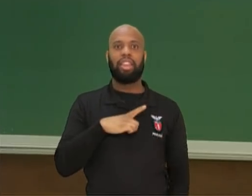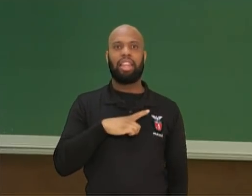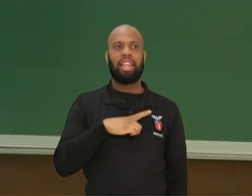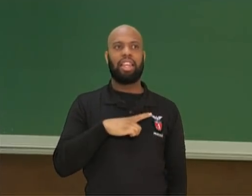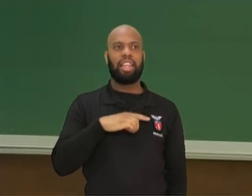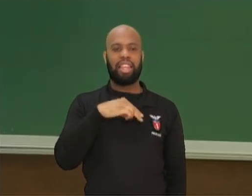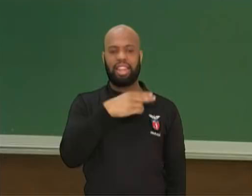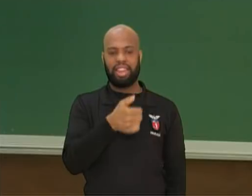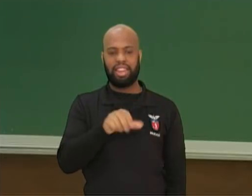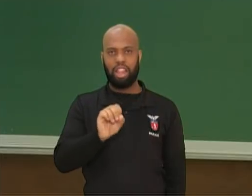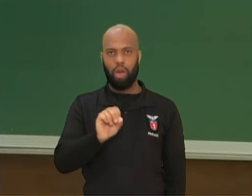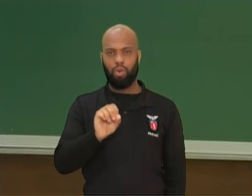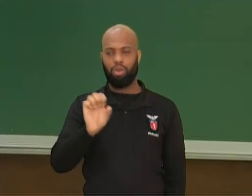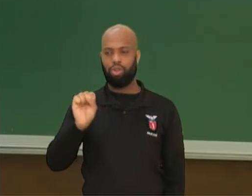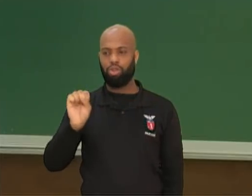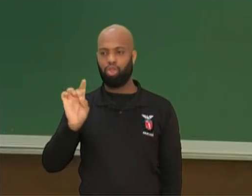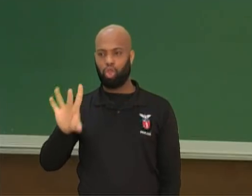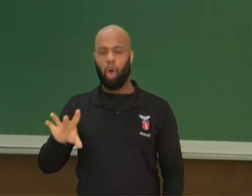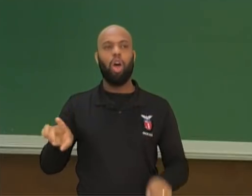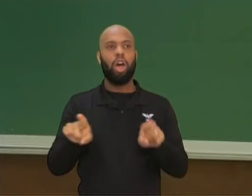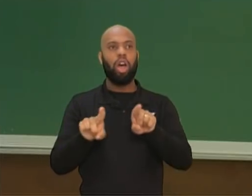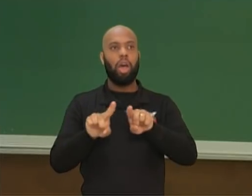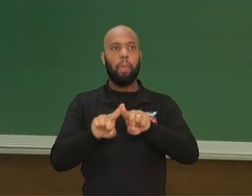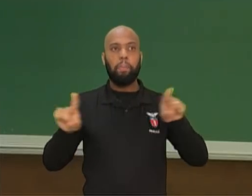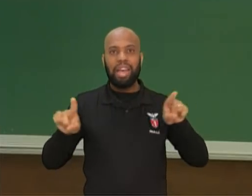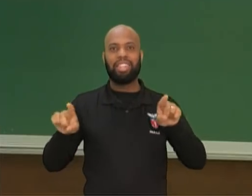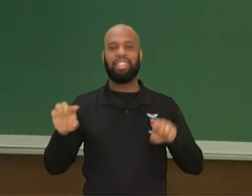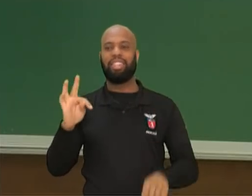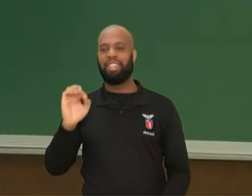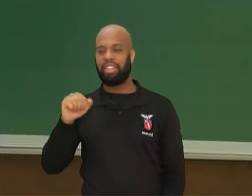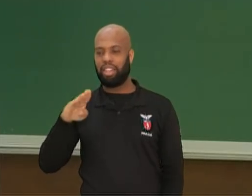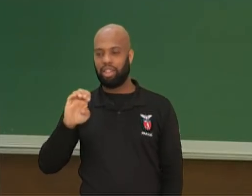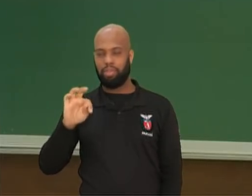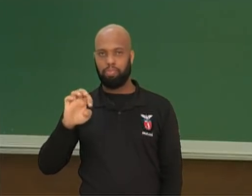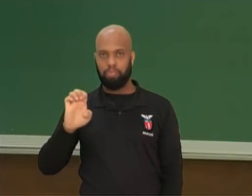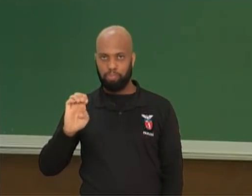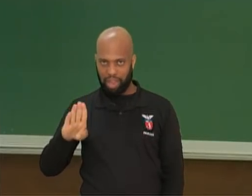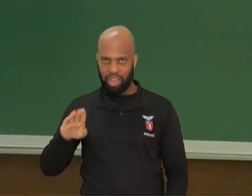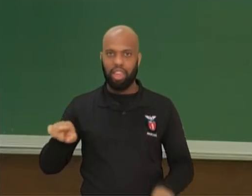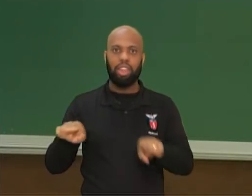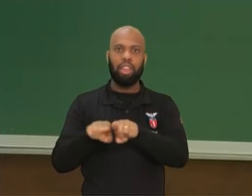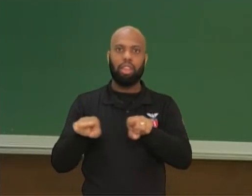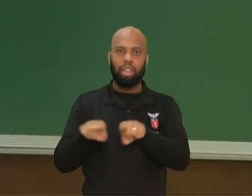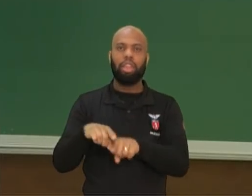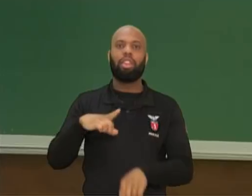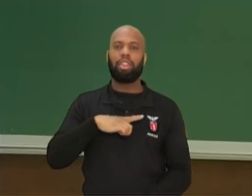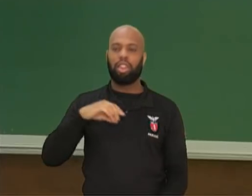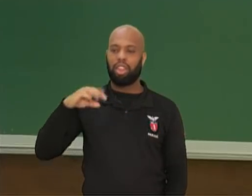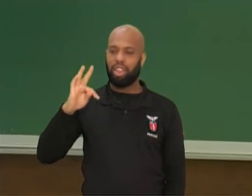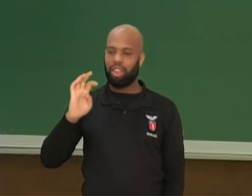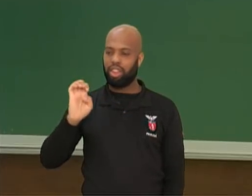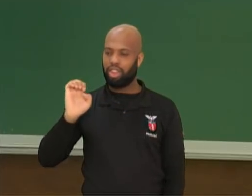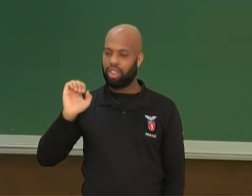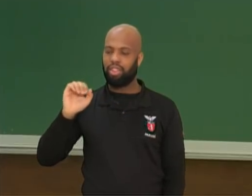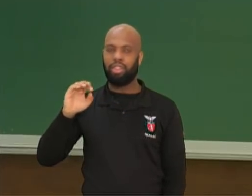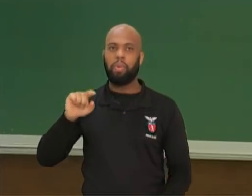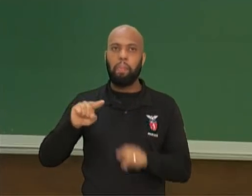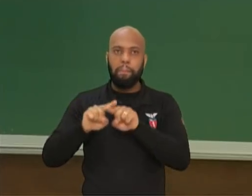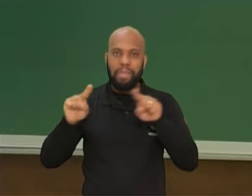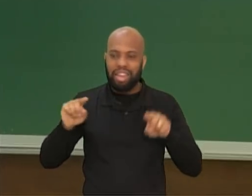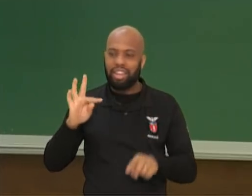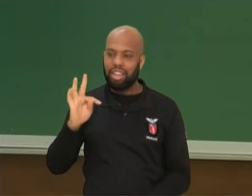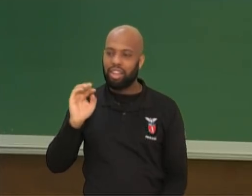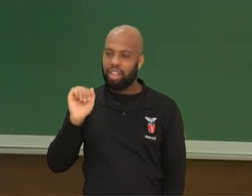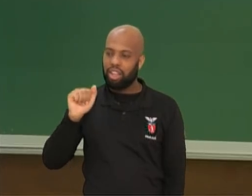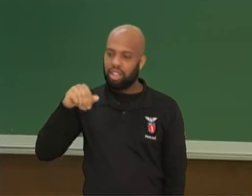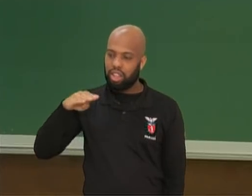só e o mas também. Professora, mas o mas você falou que é a oração